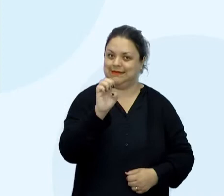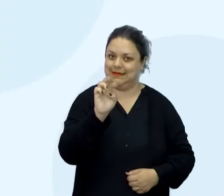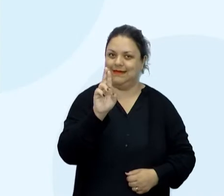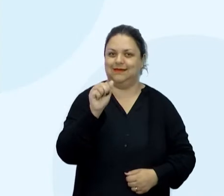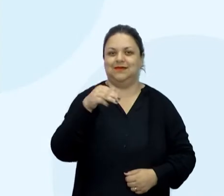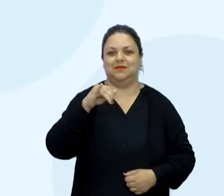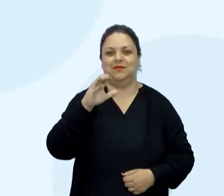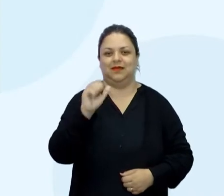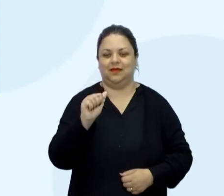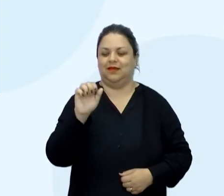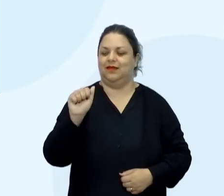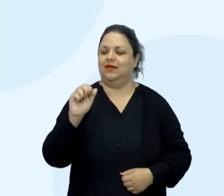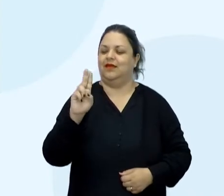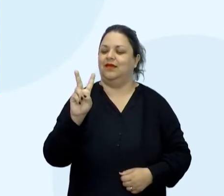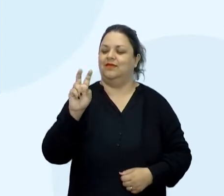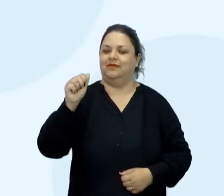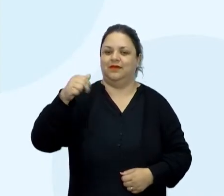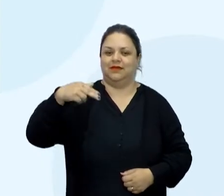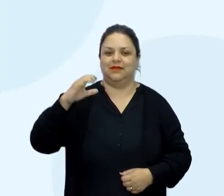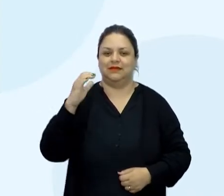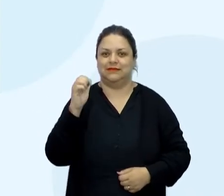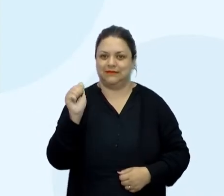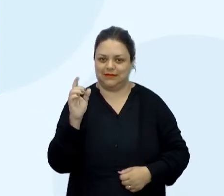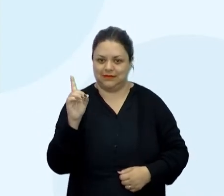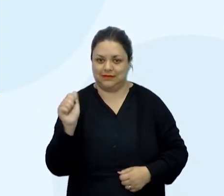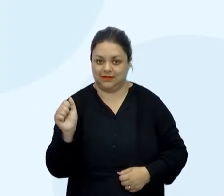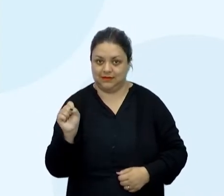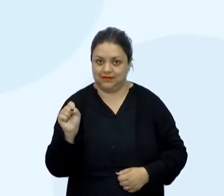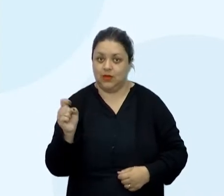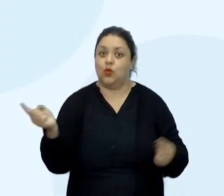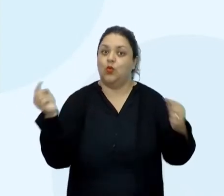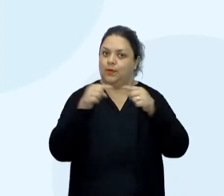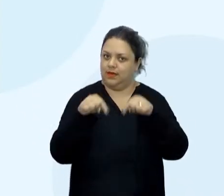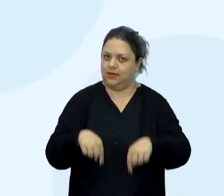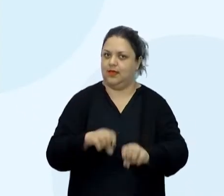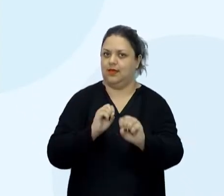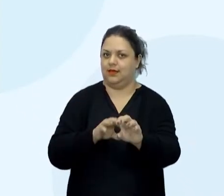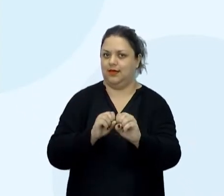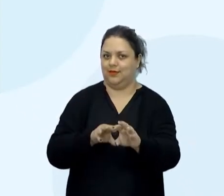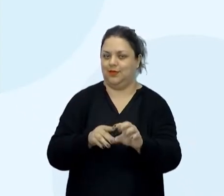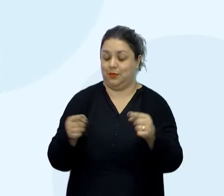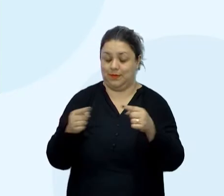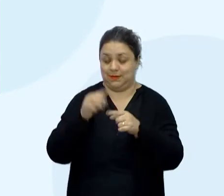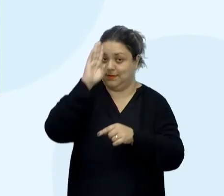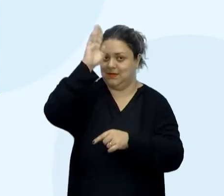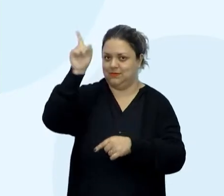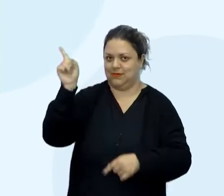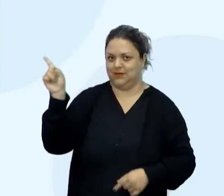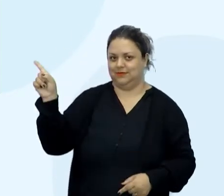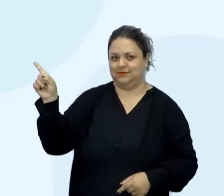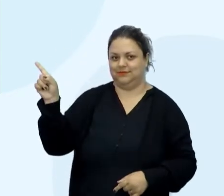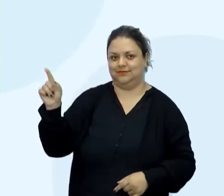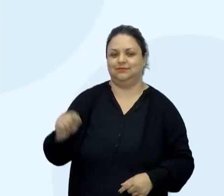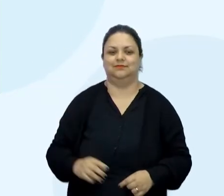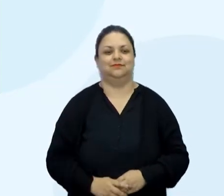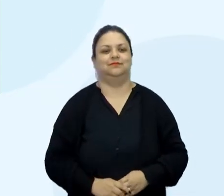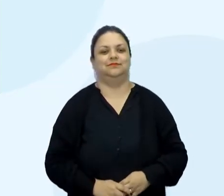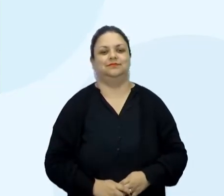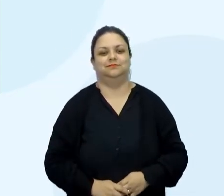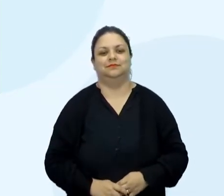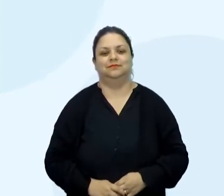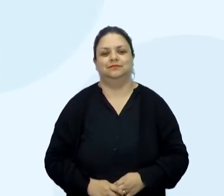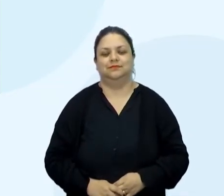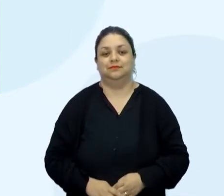cerâmicos é que a gente vai dar um enfoque maior neles, tá? Nessa aula, porque a gente vai pensar nesses materiais, como é que eles podem